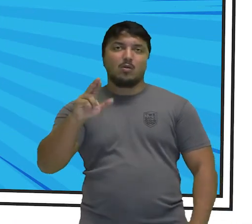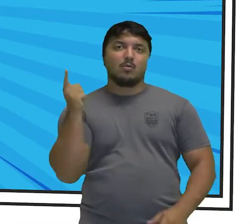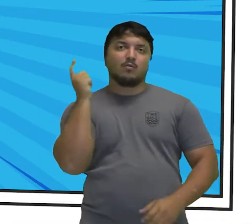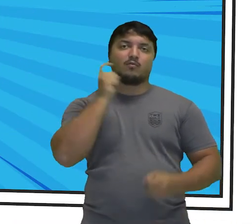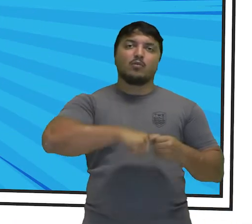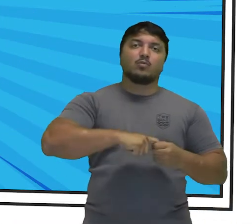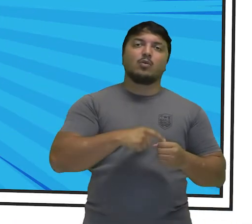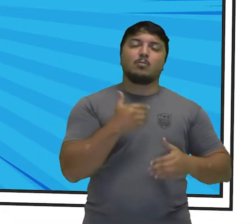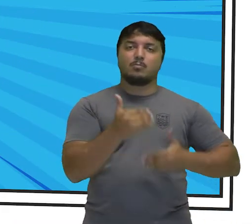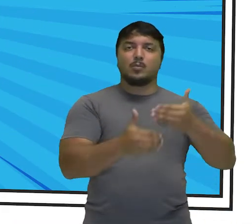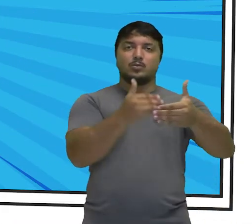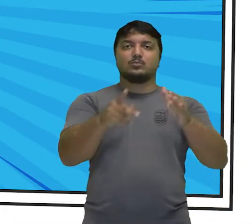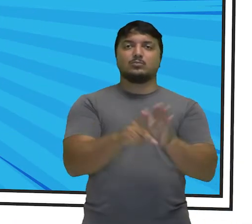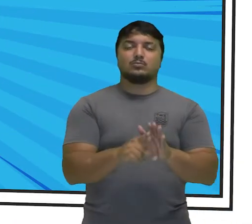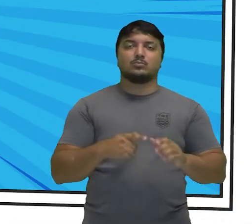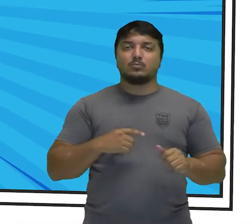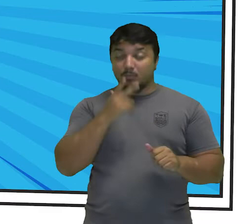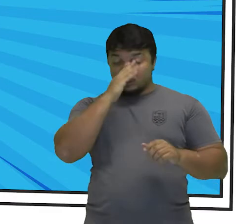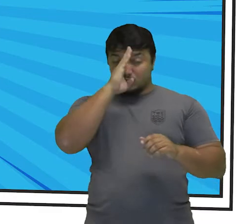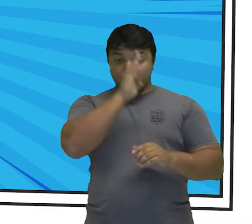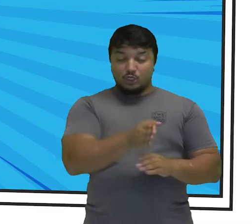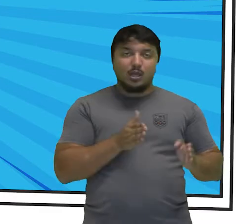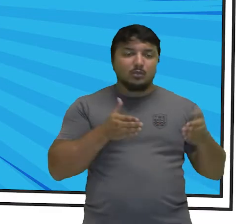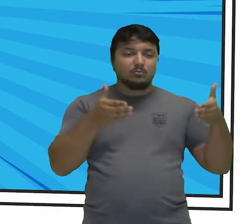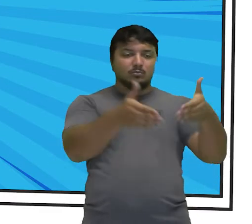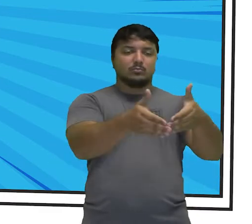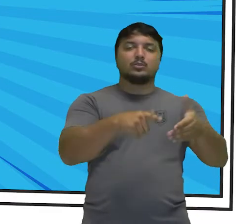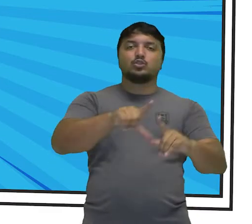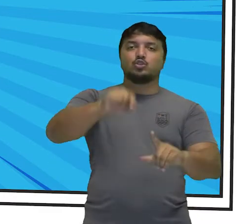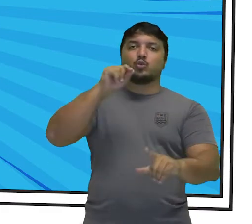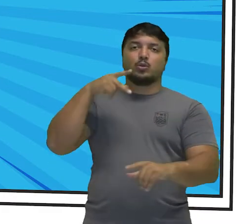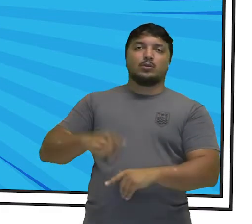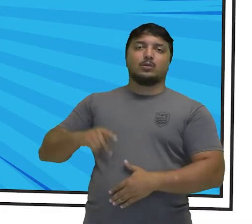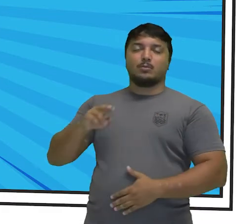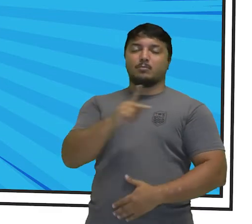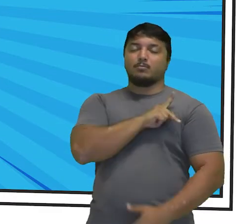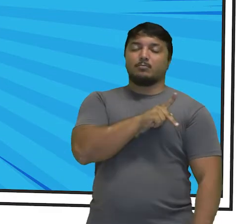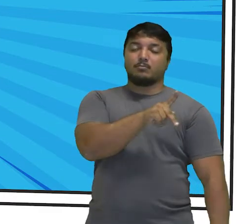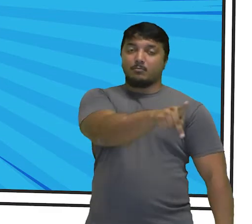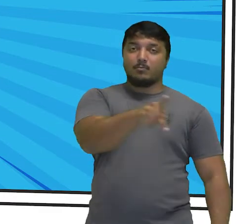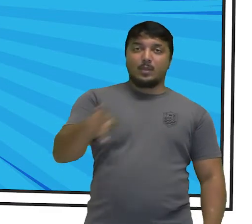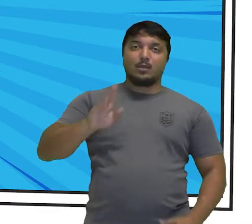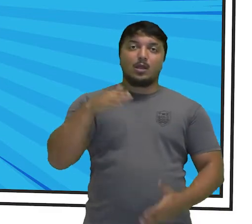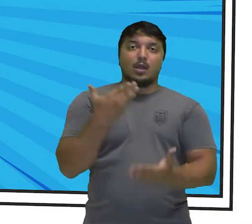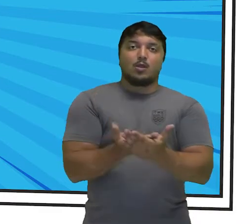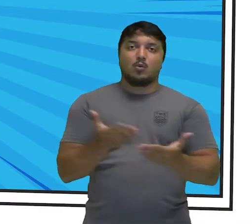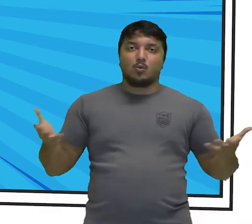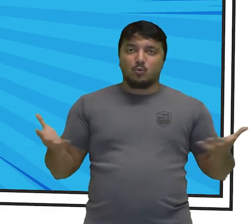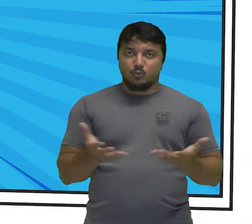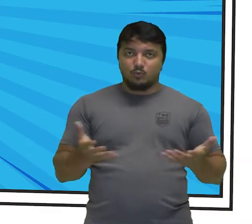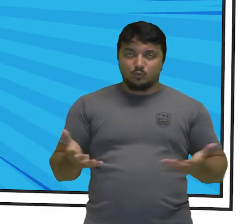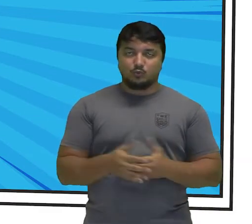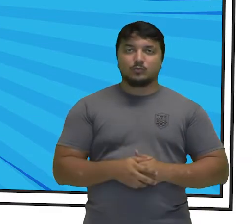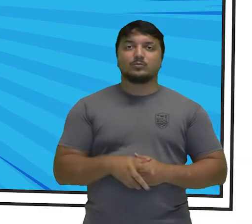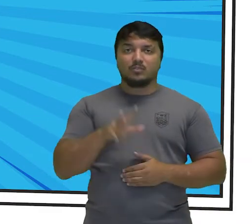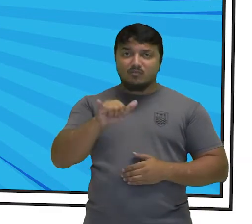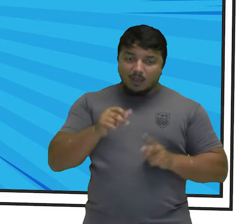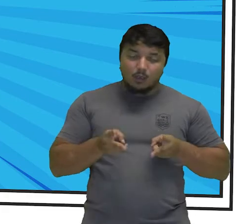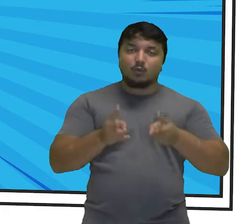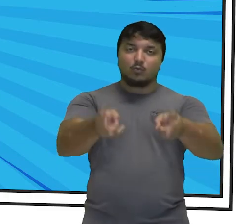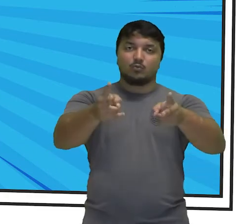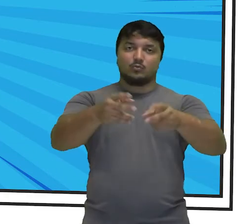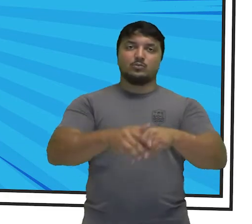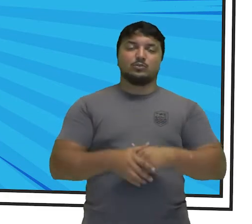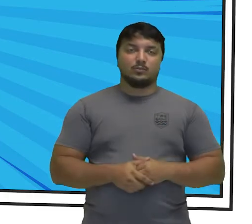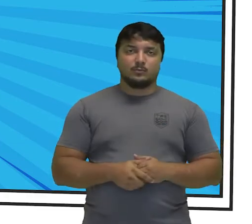um processo de consulta direta para se escolher o presidente da República, como ainda hoje é. E vai